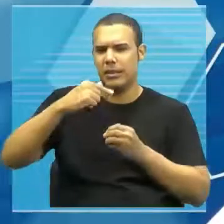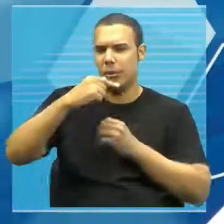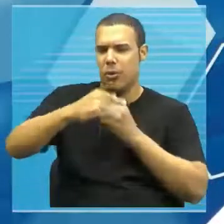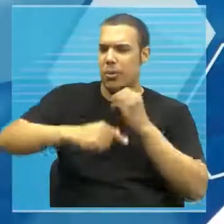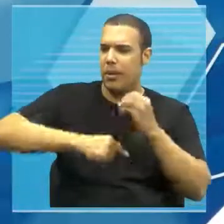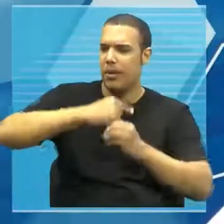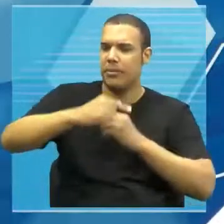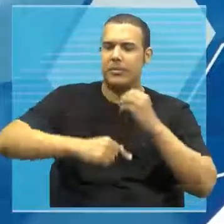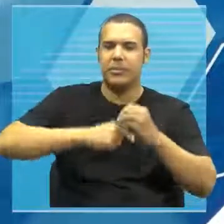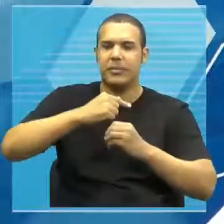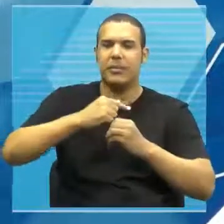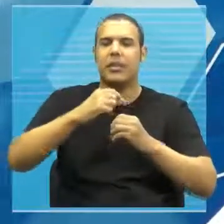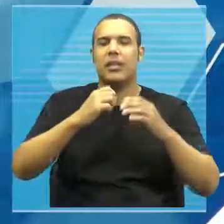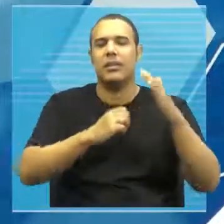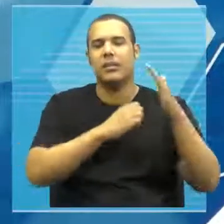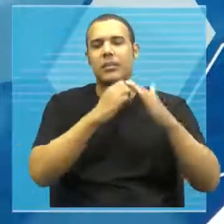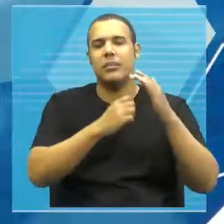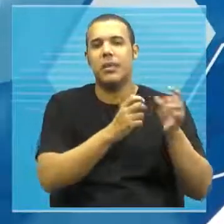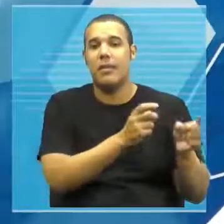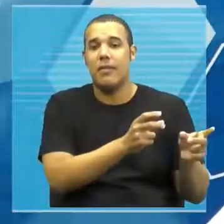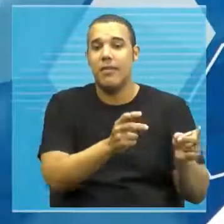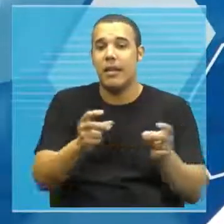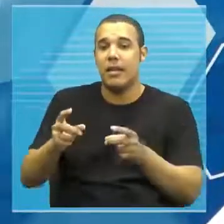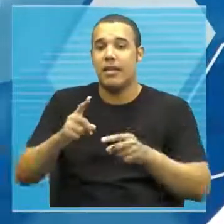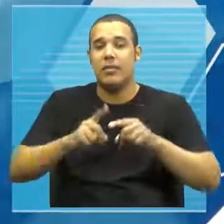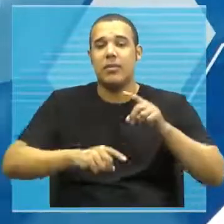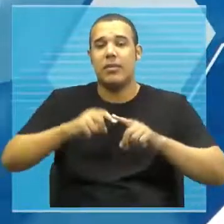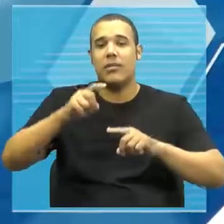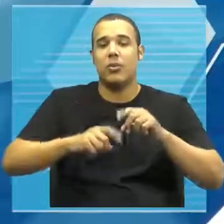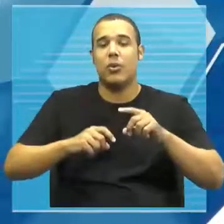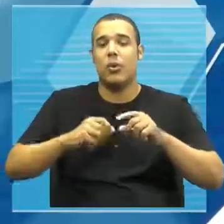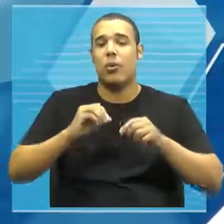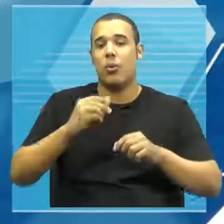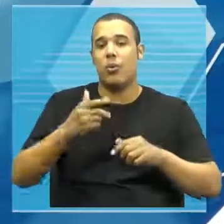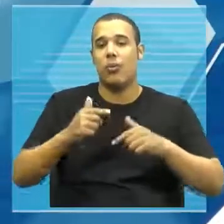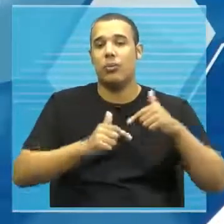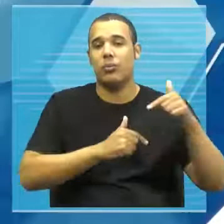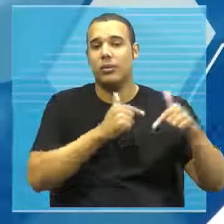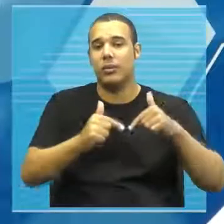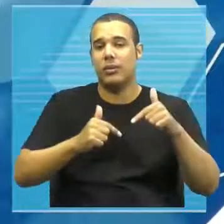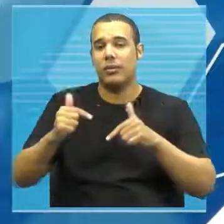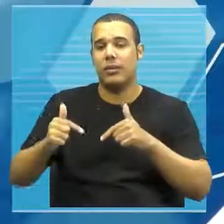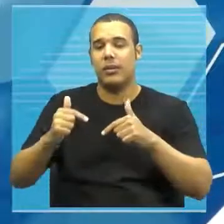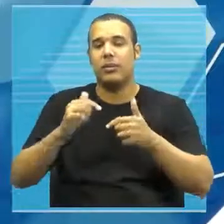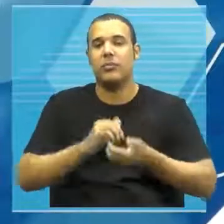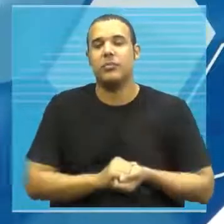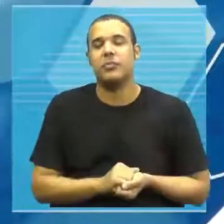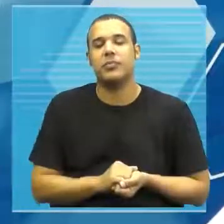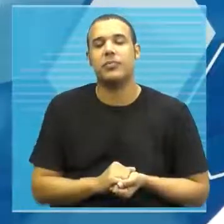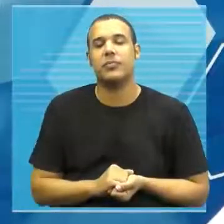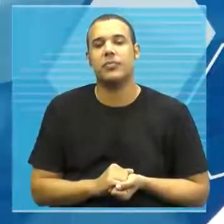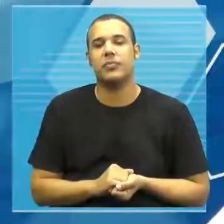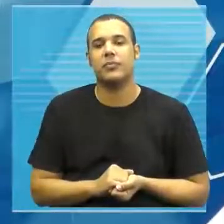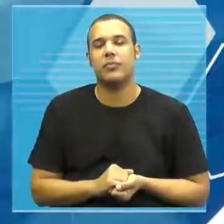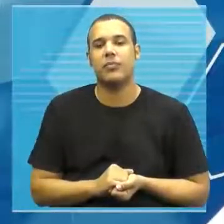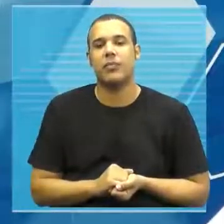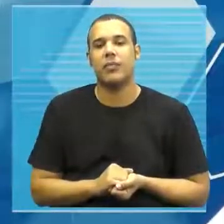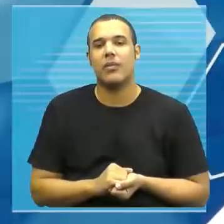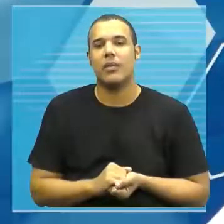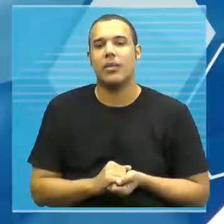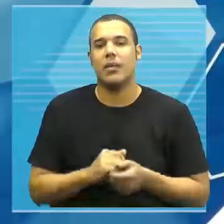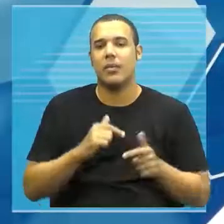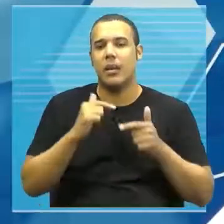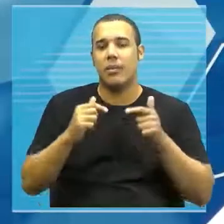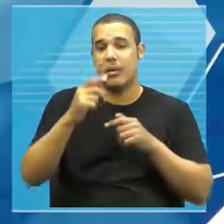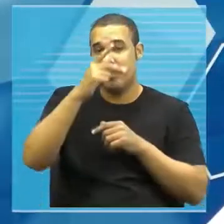de empresas vendendo produtos ou prestando serviços para e para as